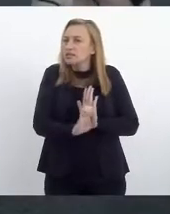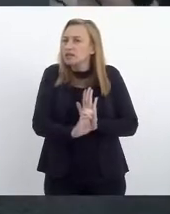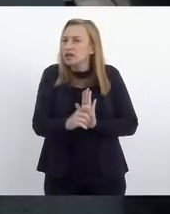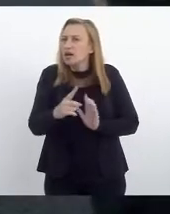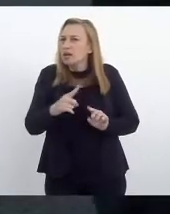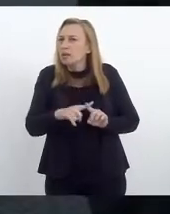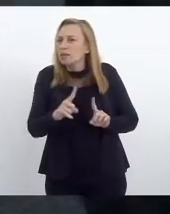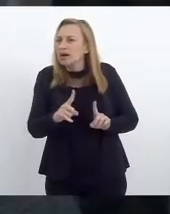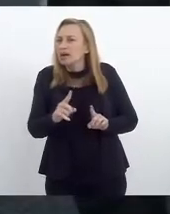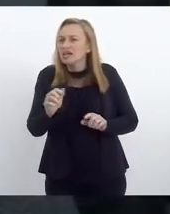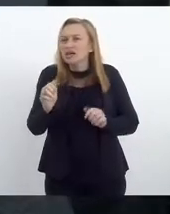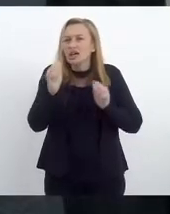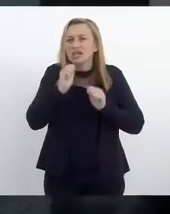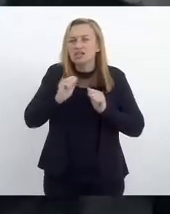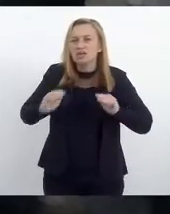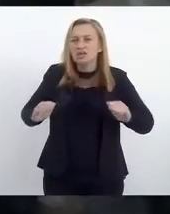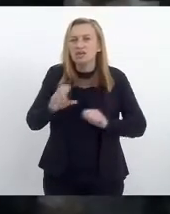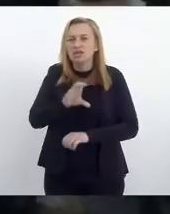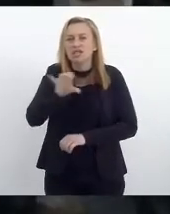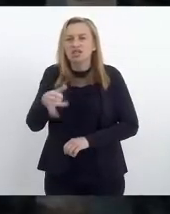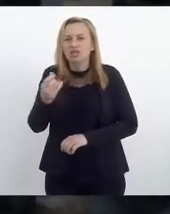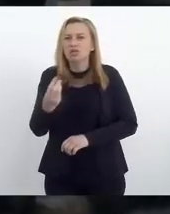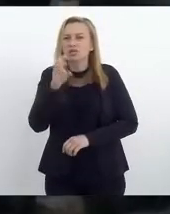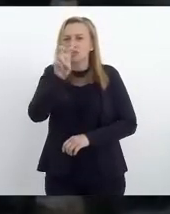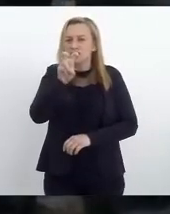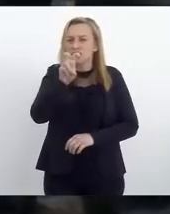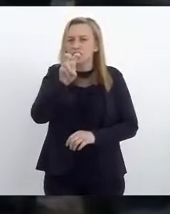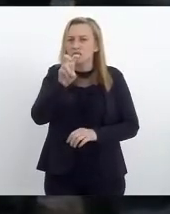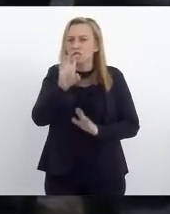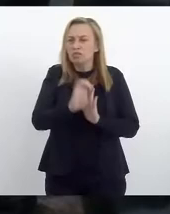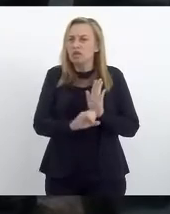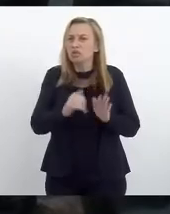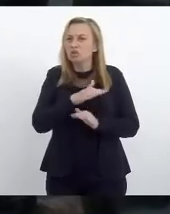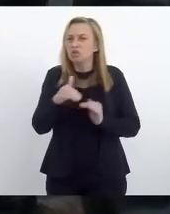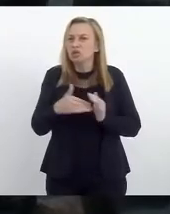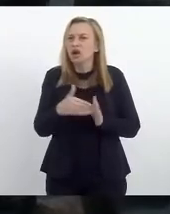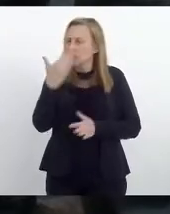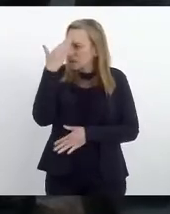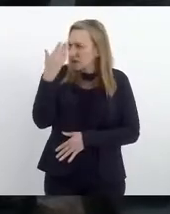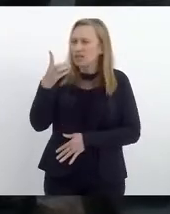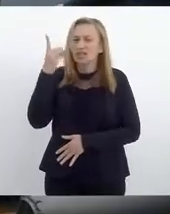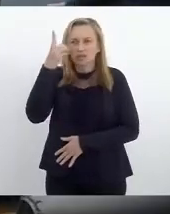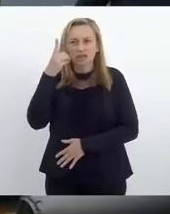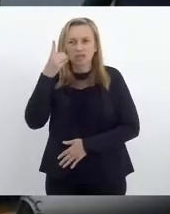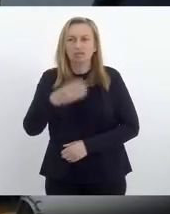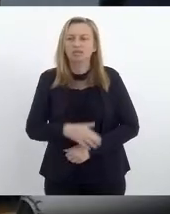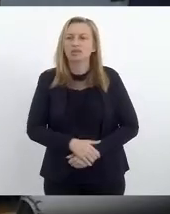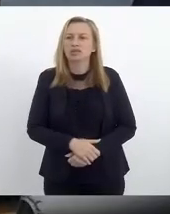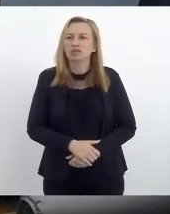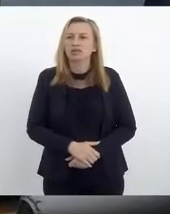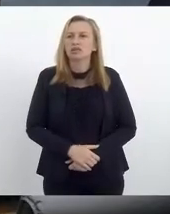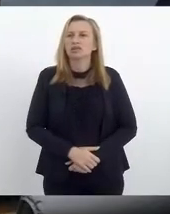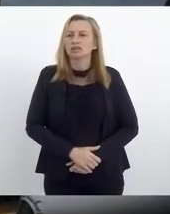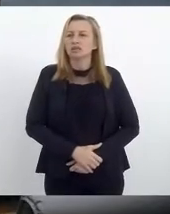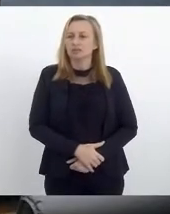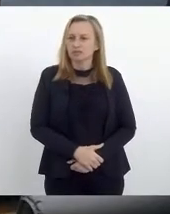segundo a assessoria 5. Da CCJ, são 5 emendas ao total. Tudo bem. Obrigada, deputado.